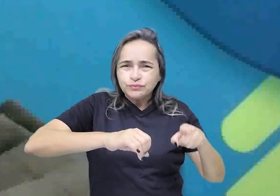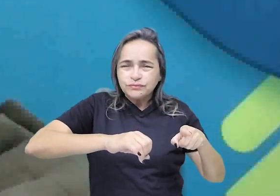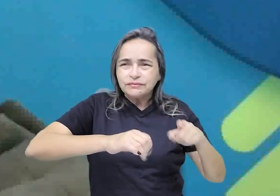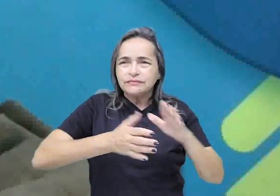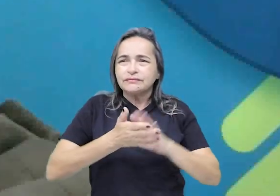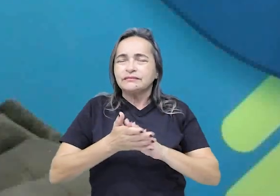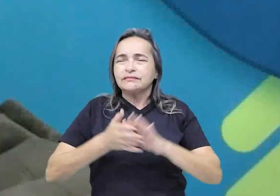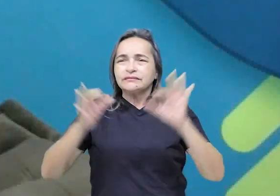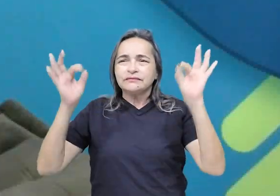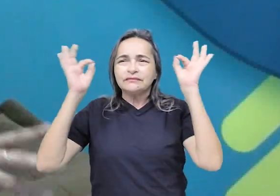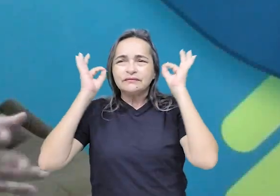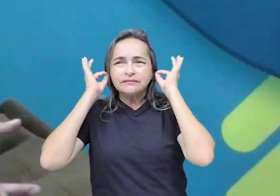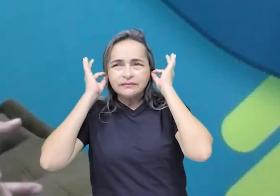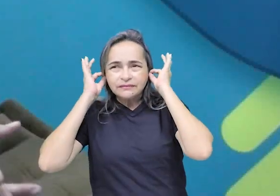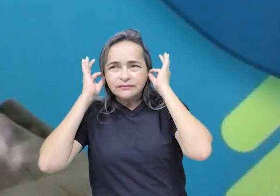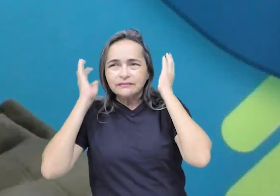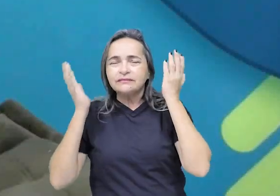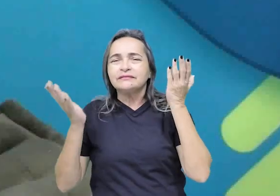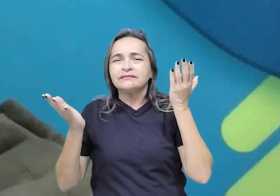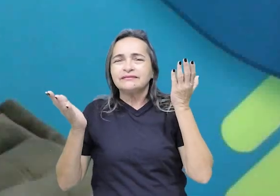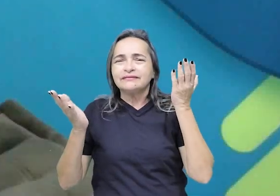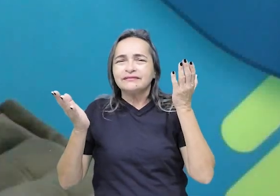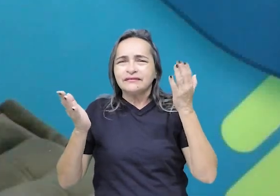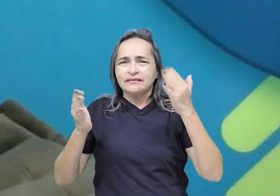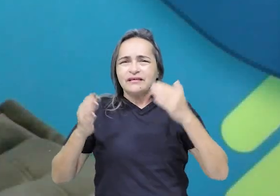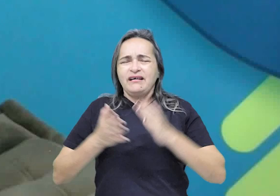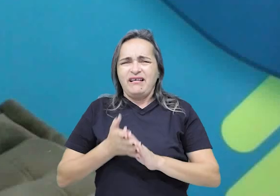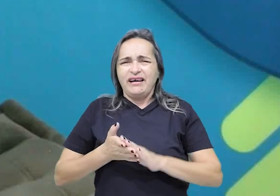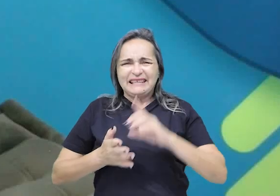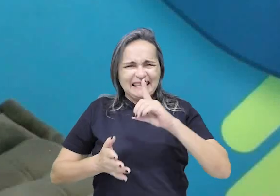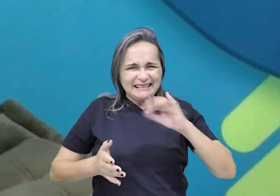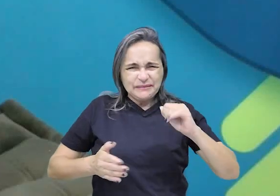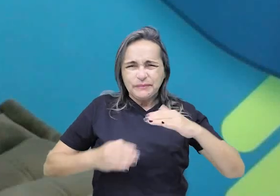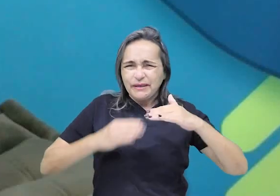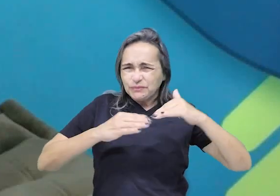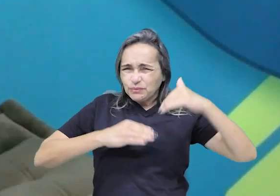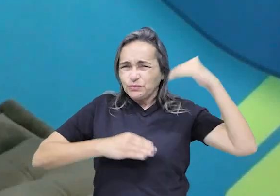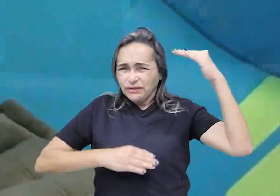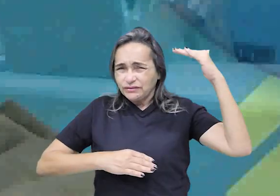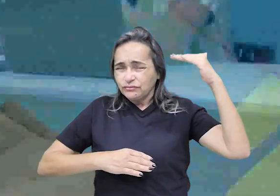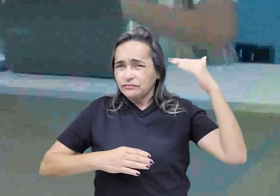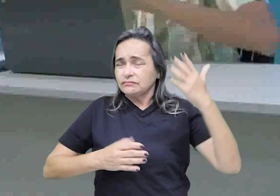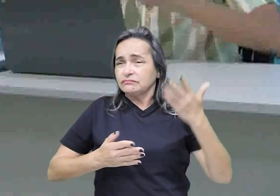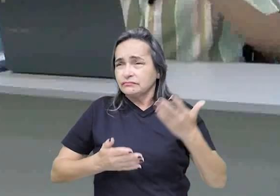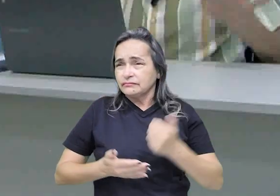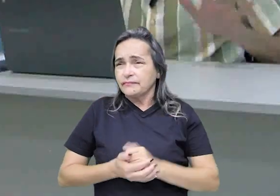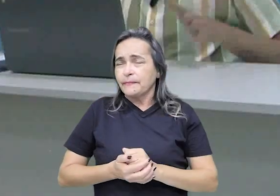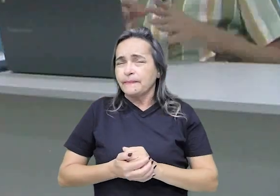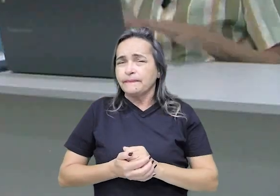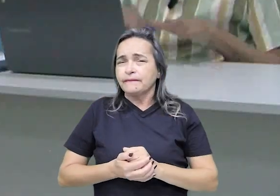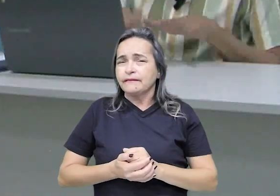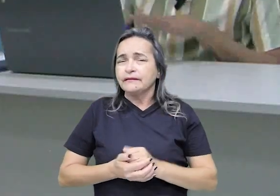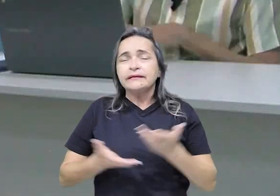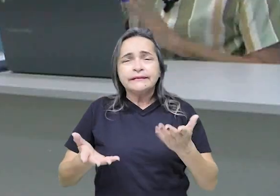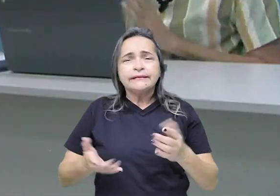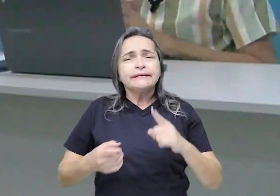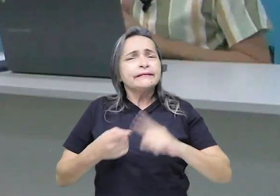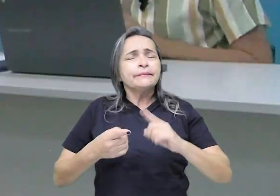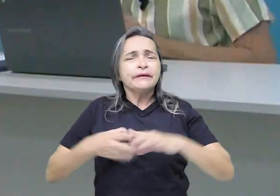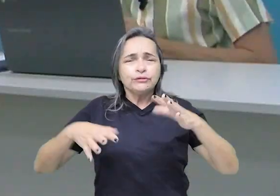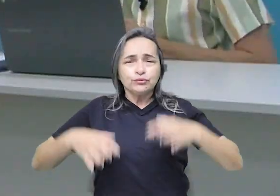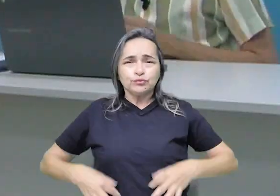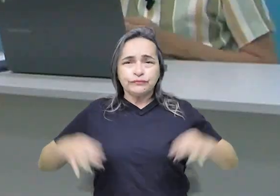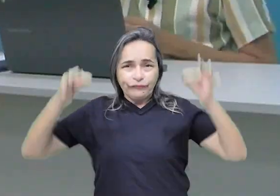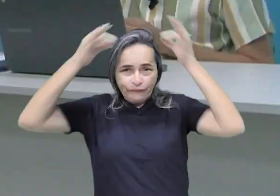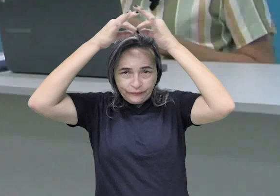nível de decibéis que ela não pudesse passar nem 15 minutos. Entendi. Fone de ouvido, desses convencionais que a gente conecta no